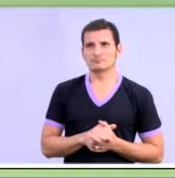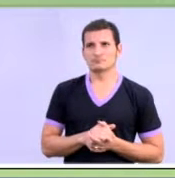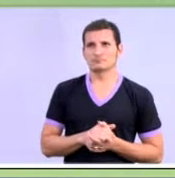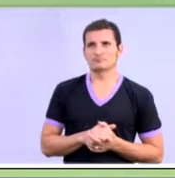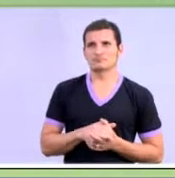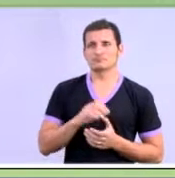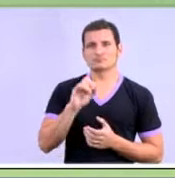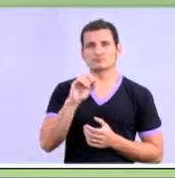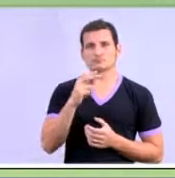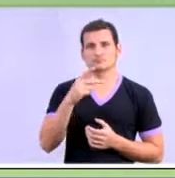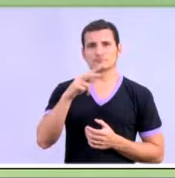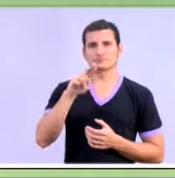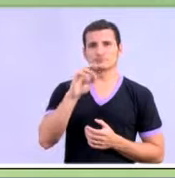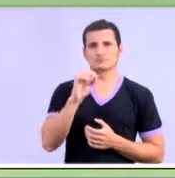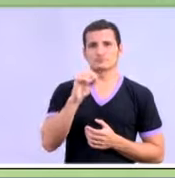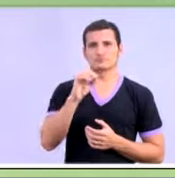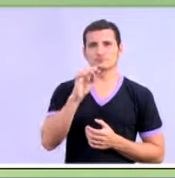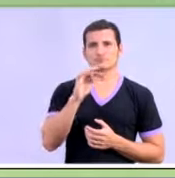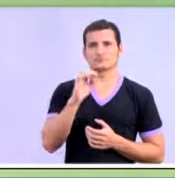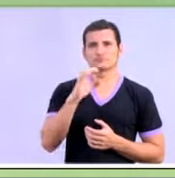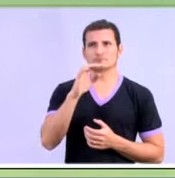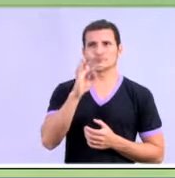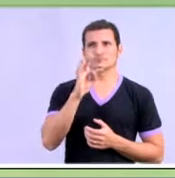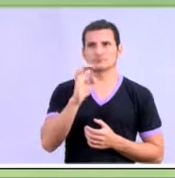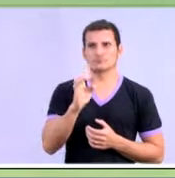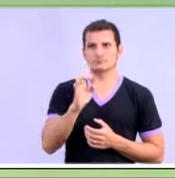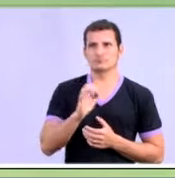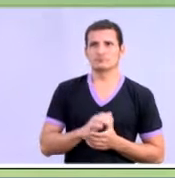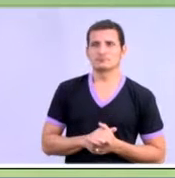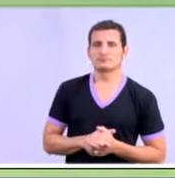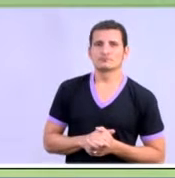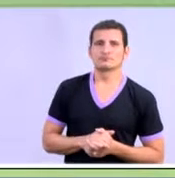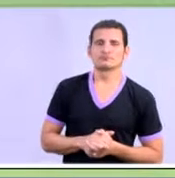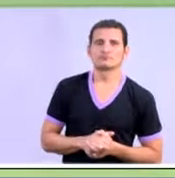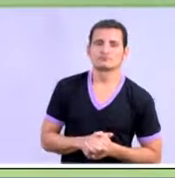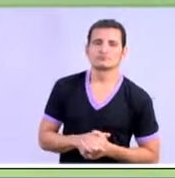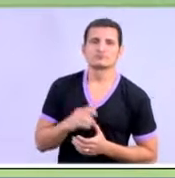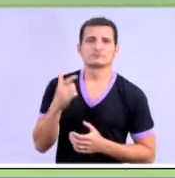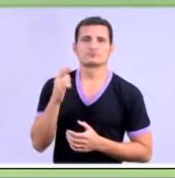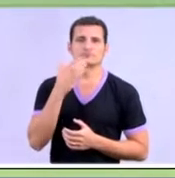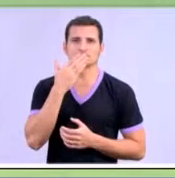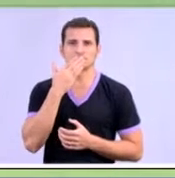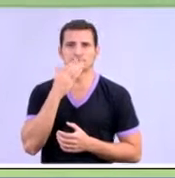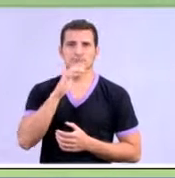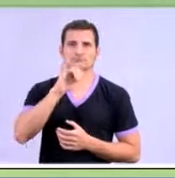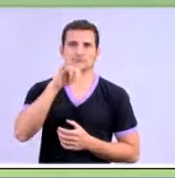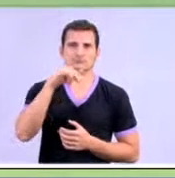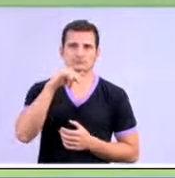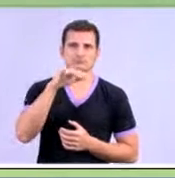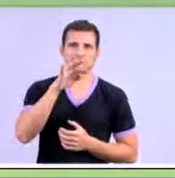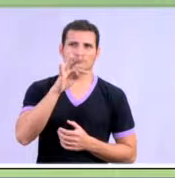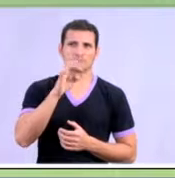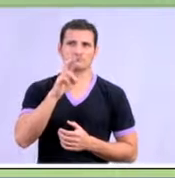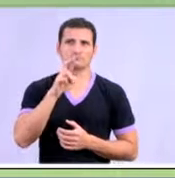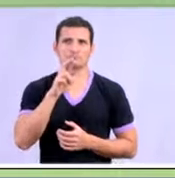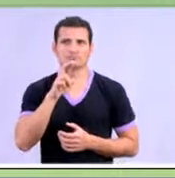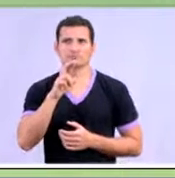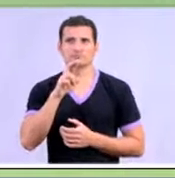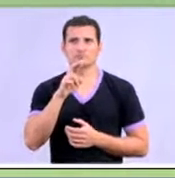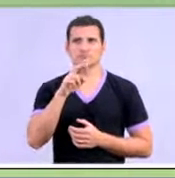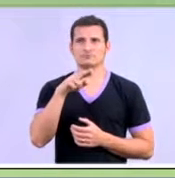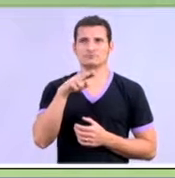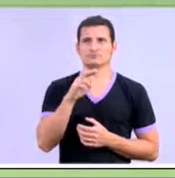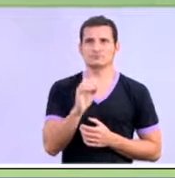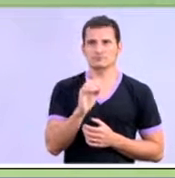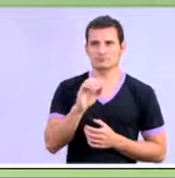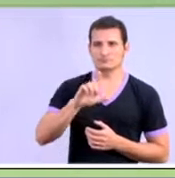ou protegido. E aquele outro tipo que eu falei na aula passada, que é o internal, né? Só que